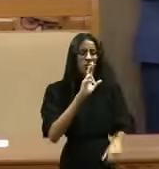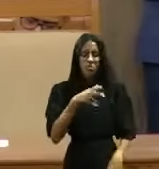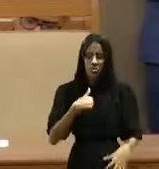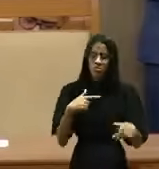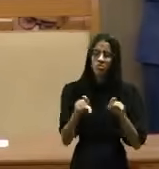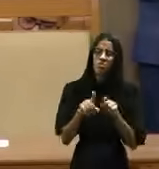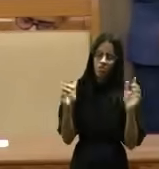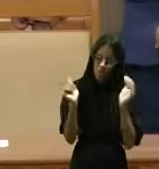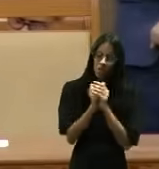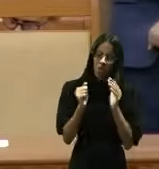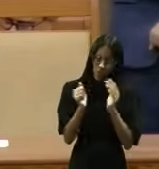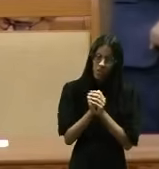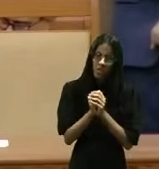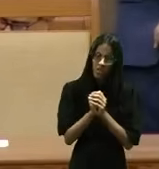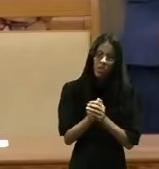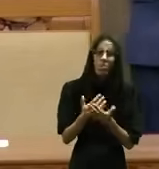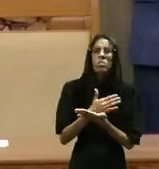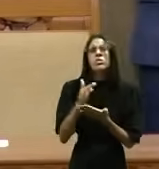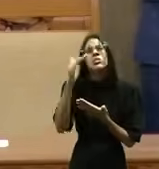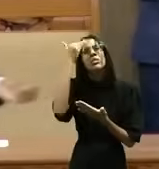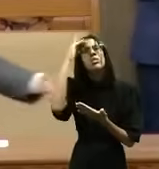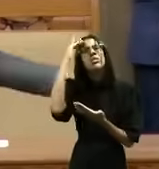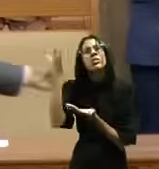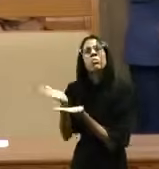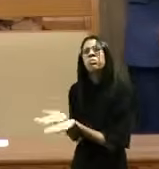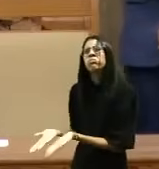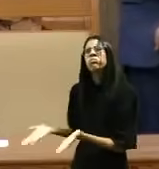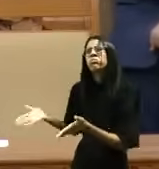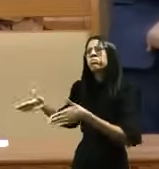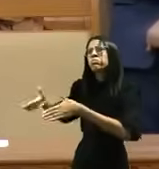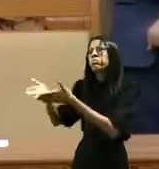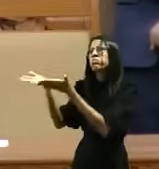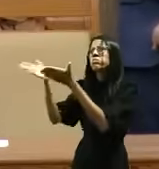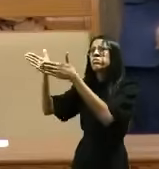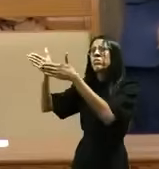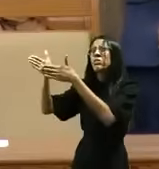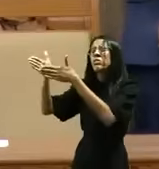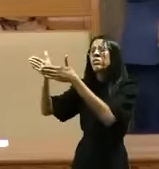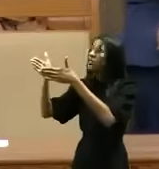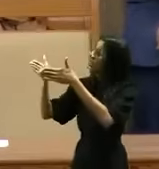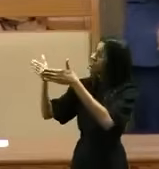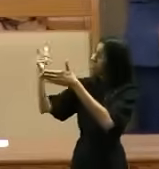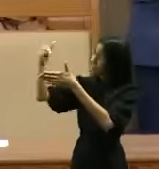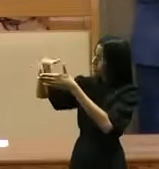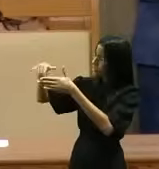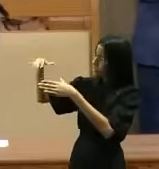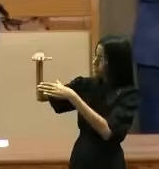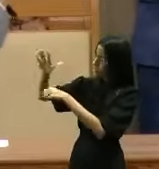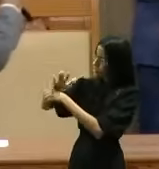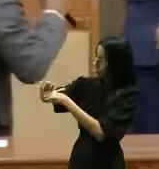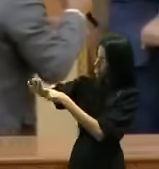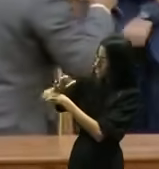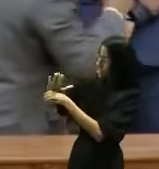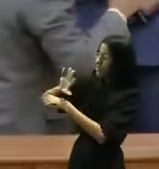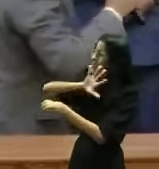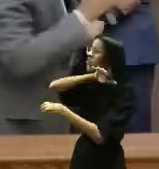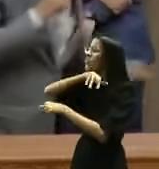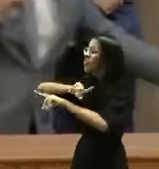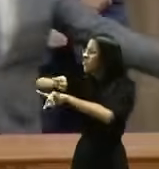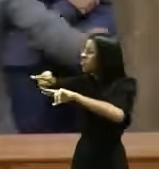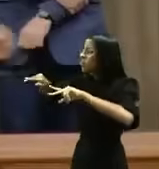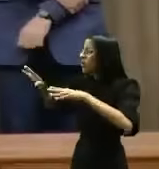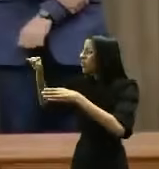vaso em forma de lençol com os animais imundos não eram animais era